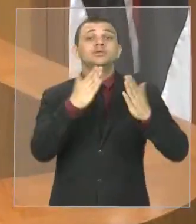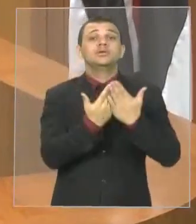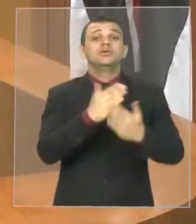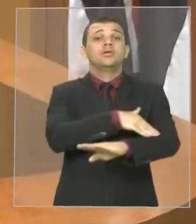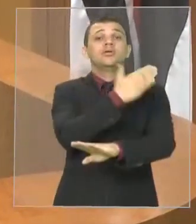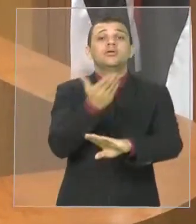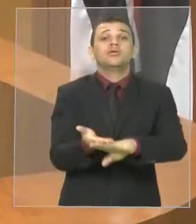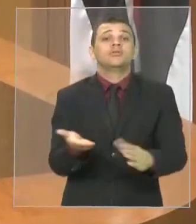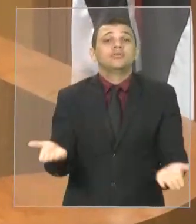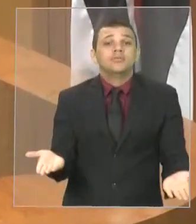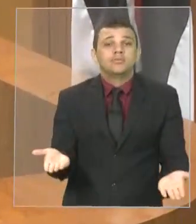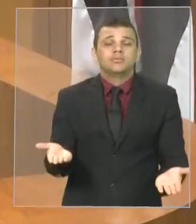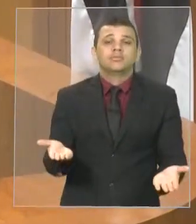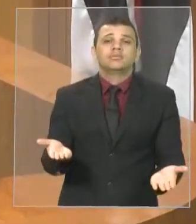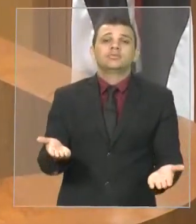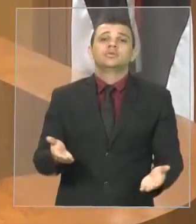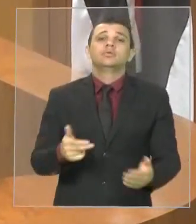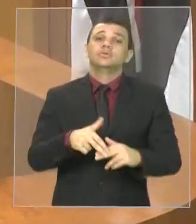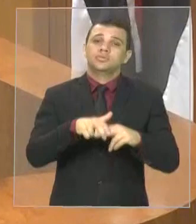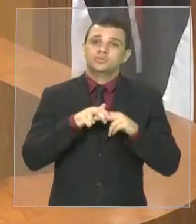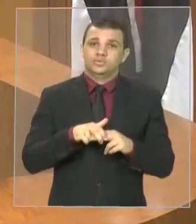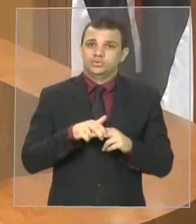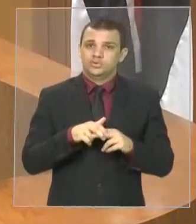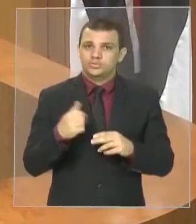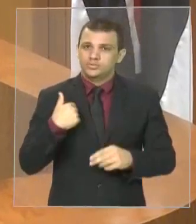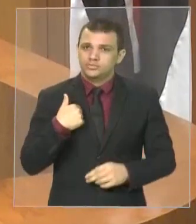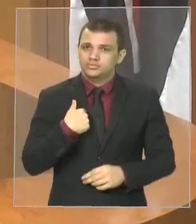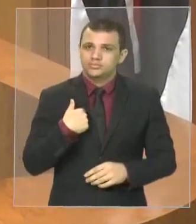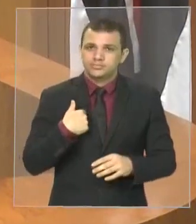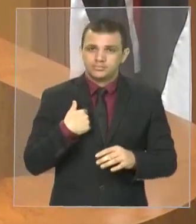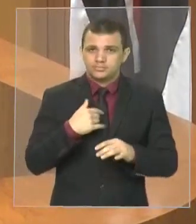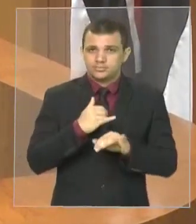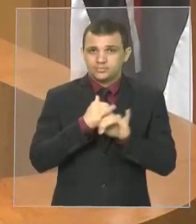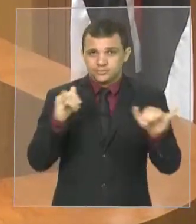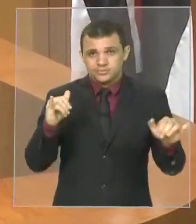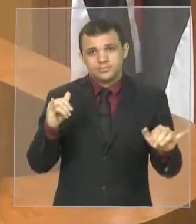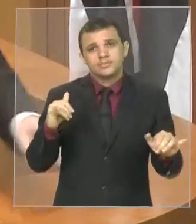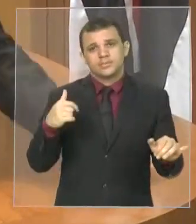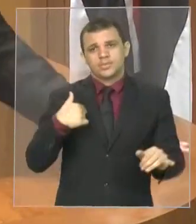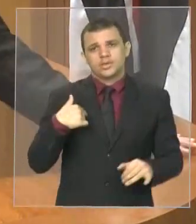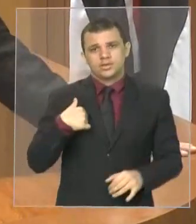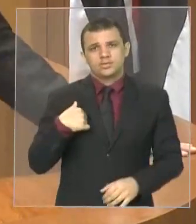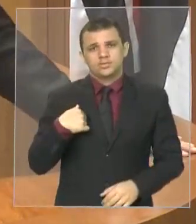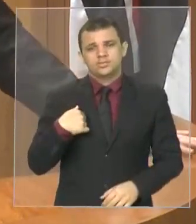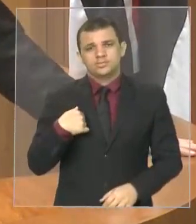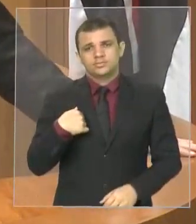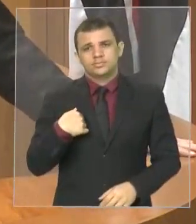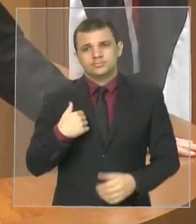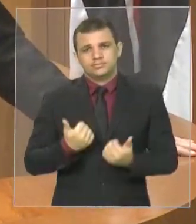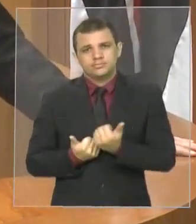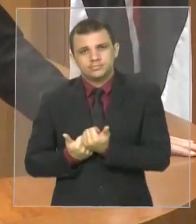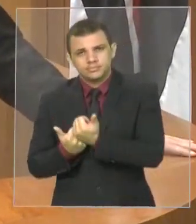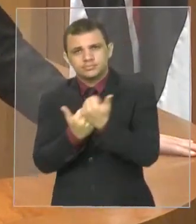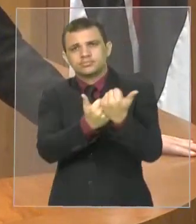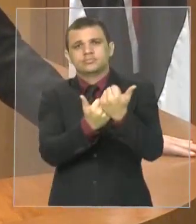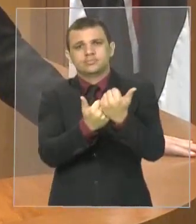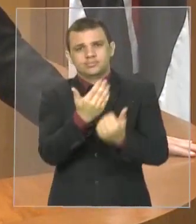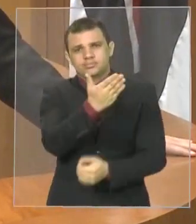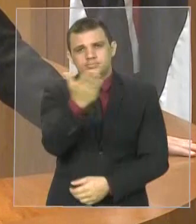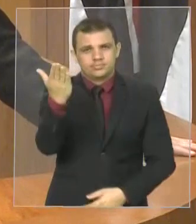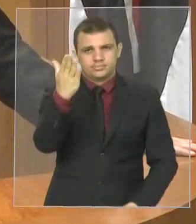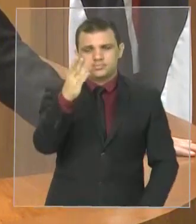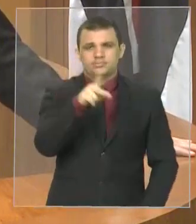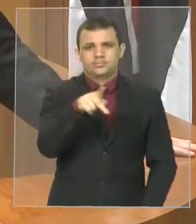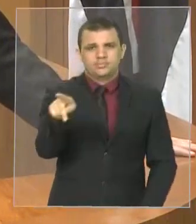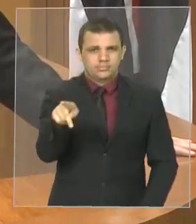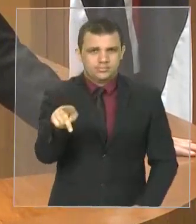aqui, senhores, a nossa solidariedade, o nosso apoio ao movimento de vocês,